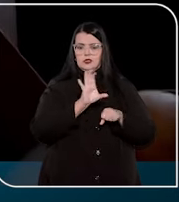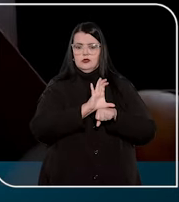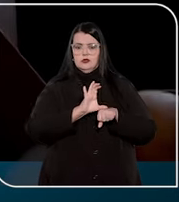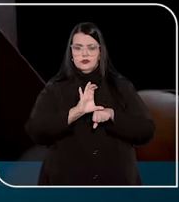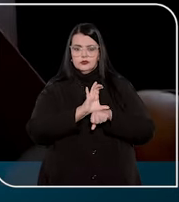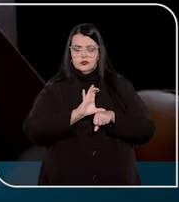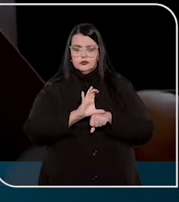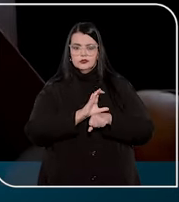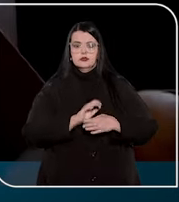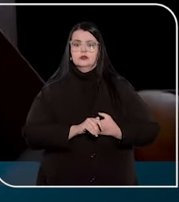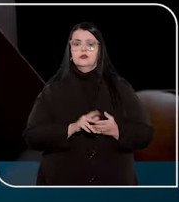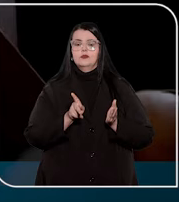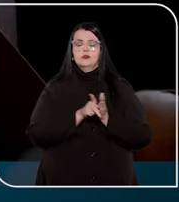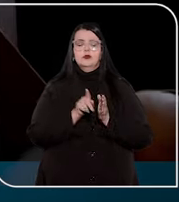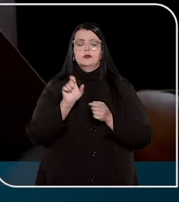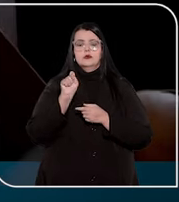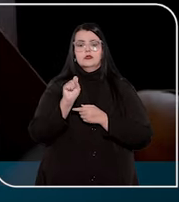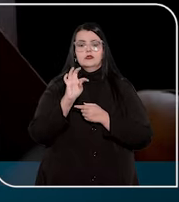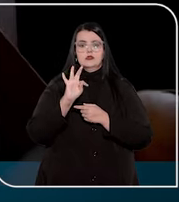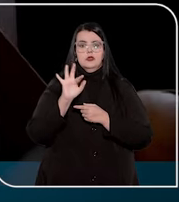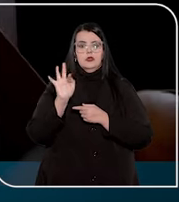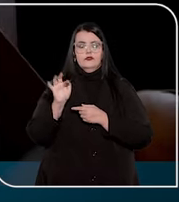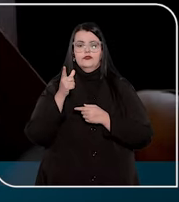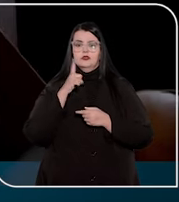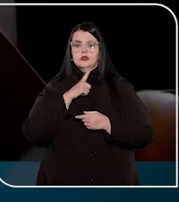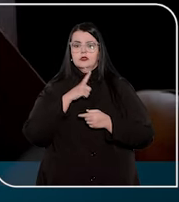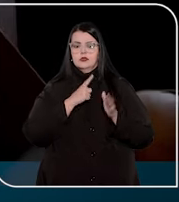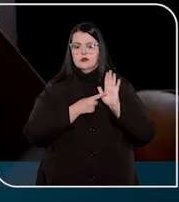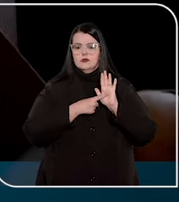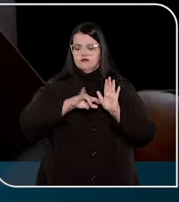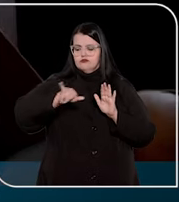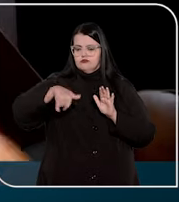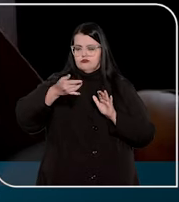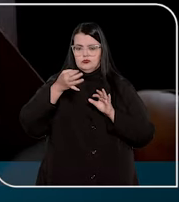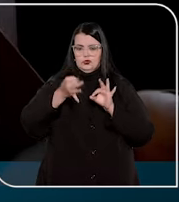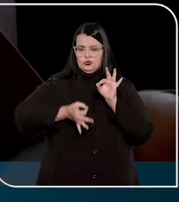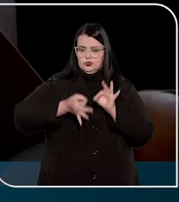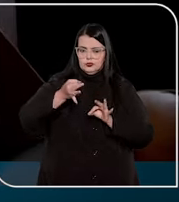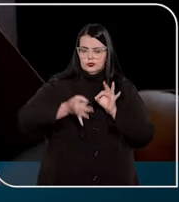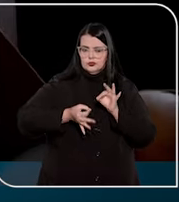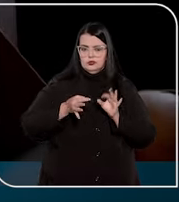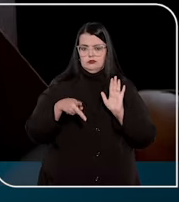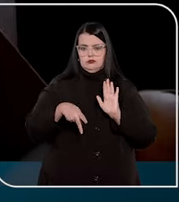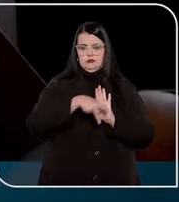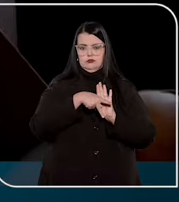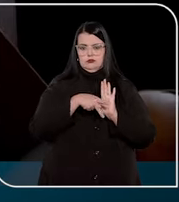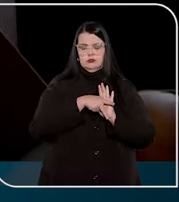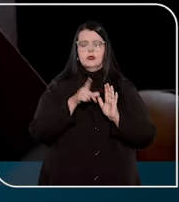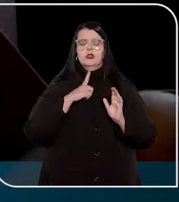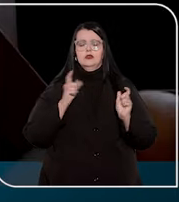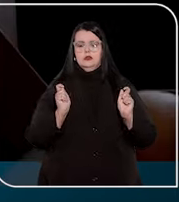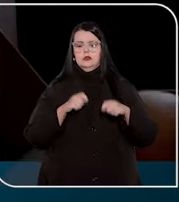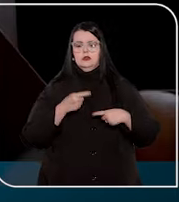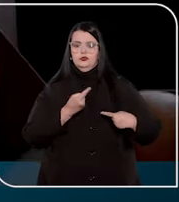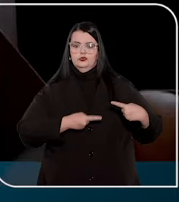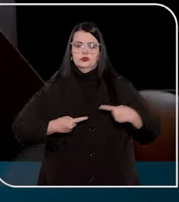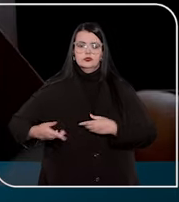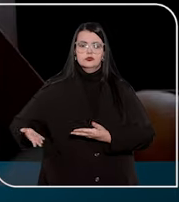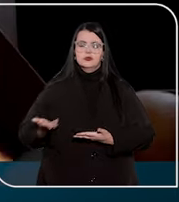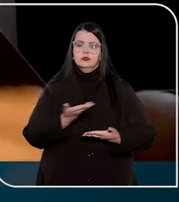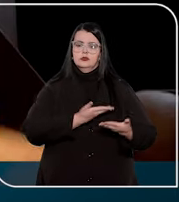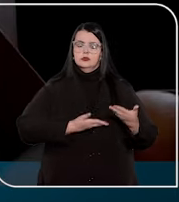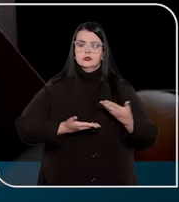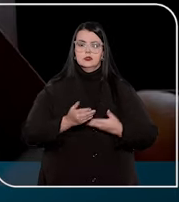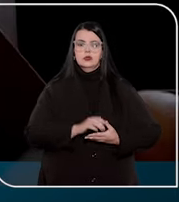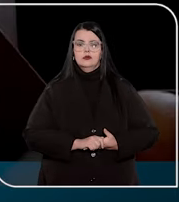que o próprio Supremo Tribunal Federal vem demonstrando na jurisprudência dele, que é possível fazer essa discussão, né? Não é em